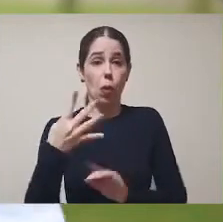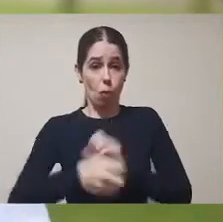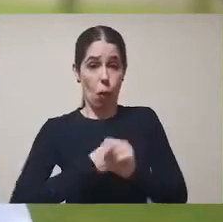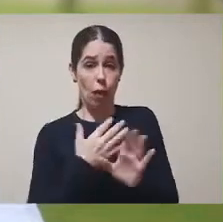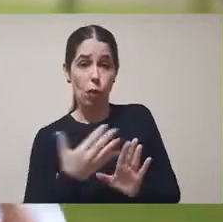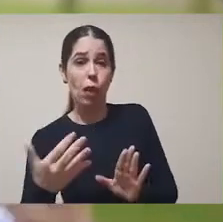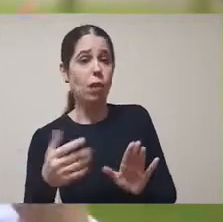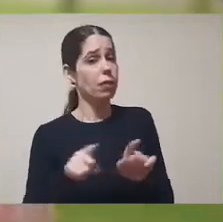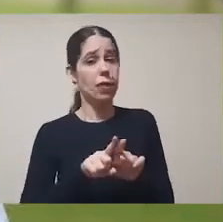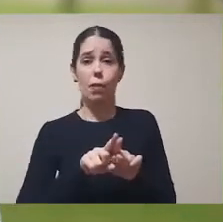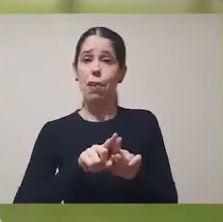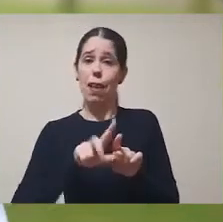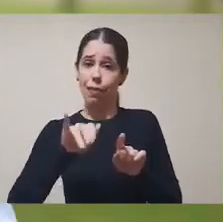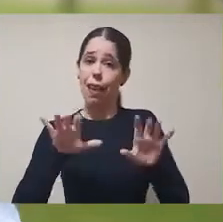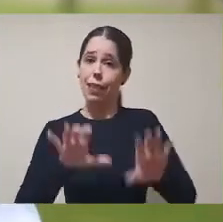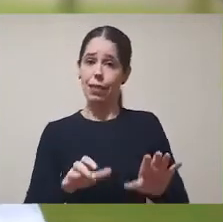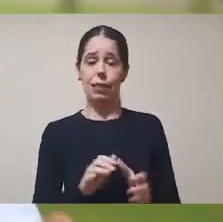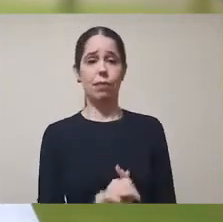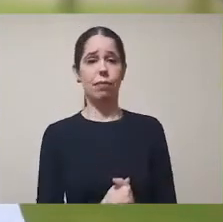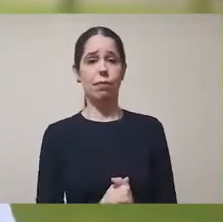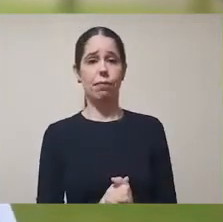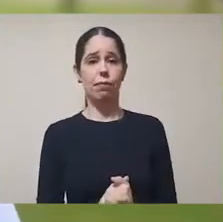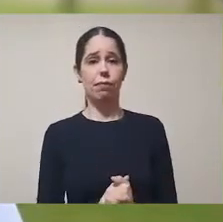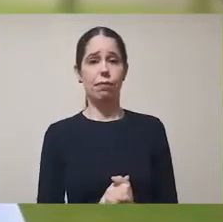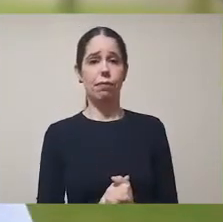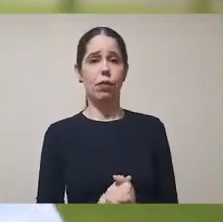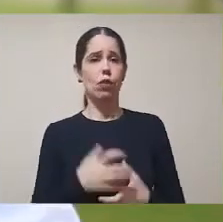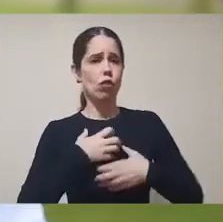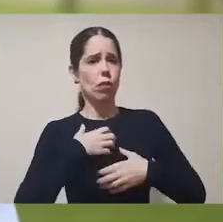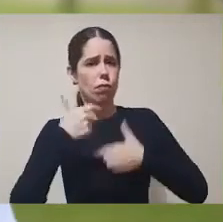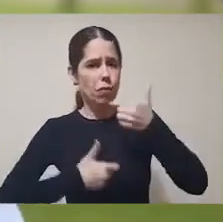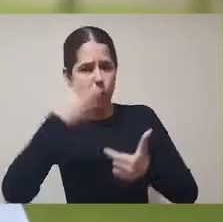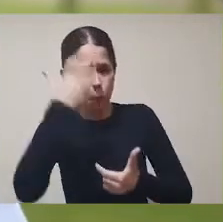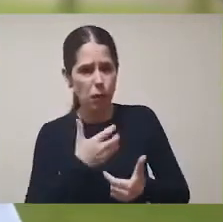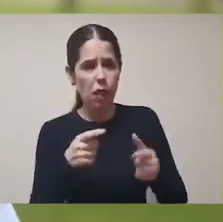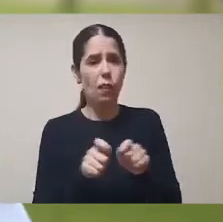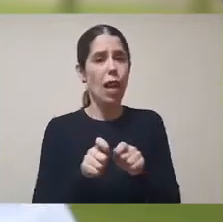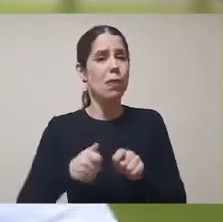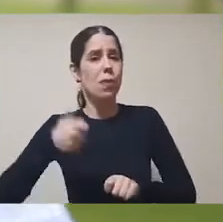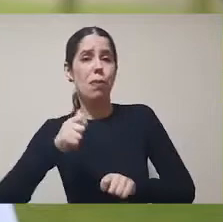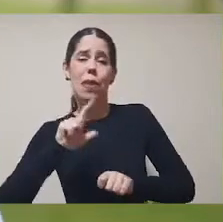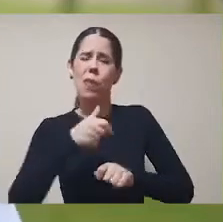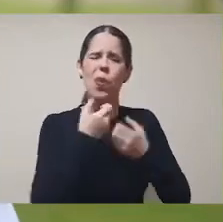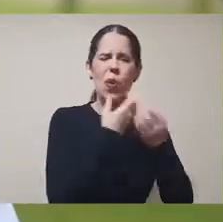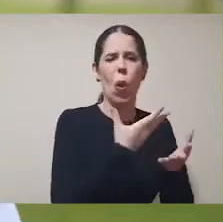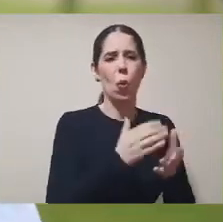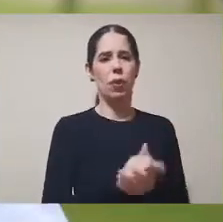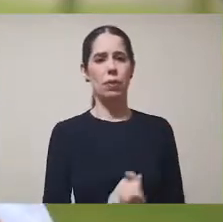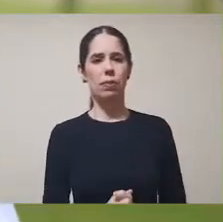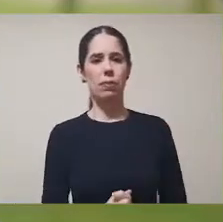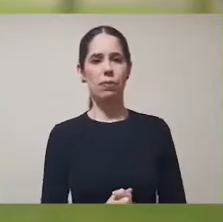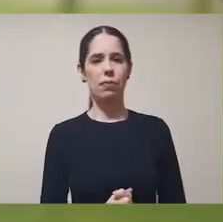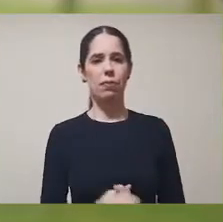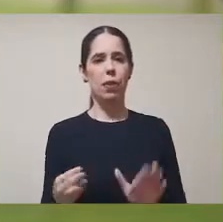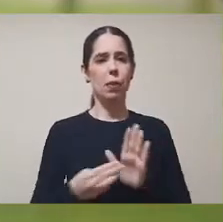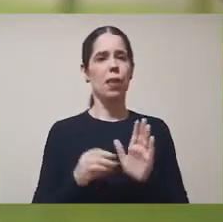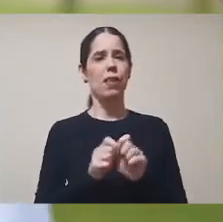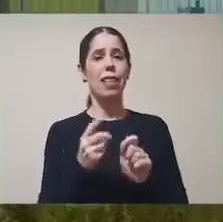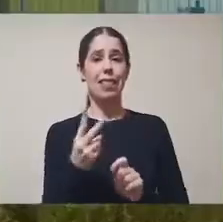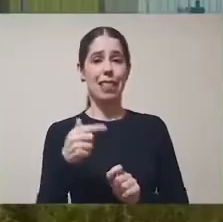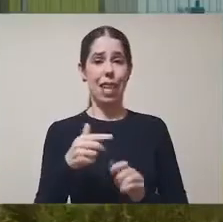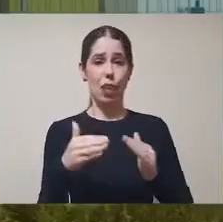as que teremos nos próximos 4 anos também virão assim, com trabalho e seriedade, fazendo primeiro e falando